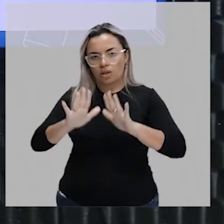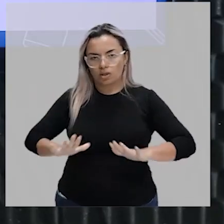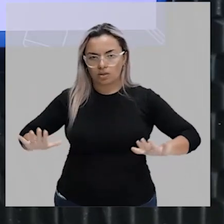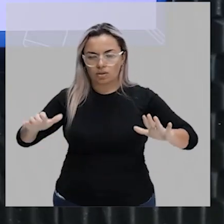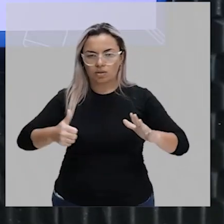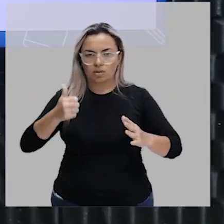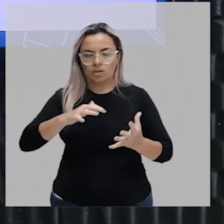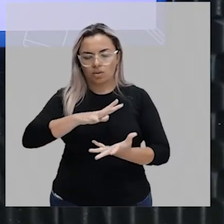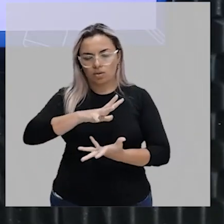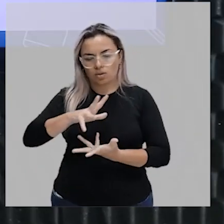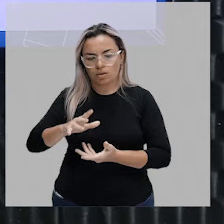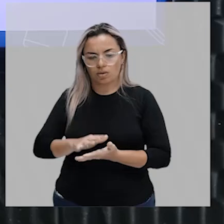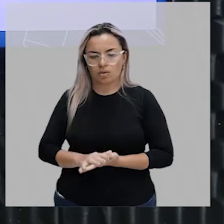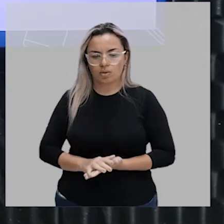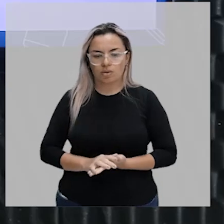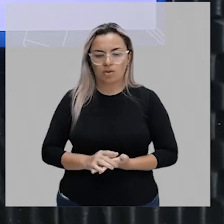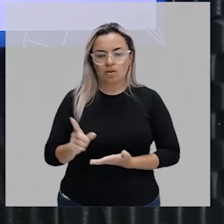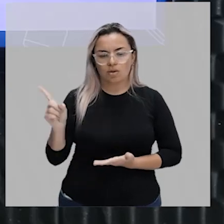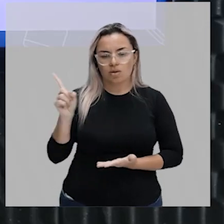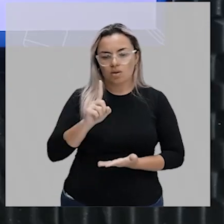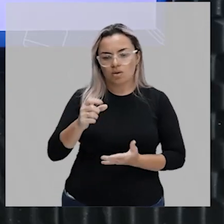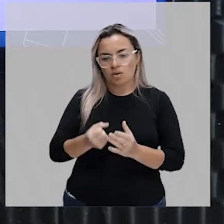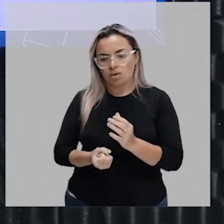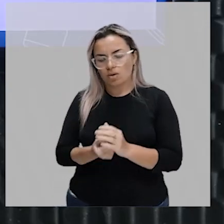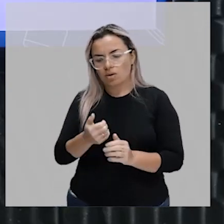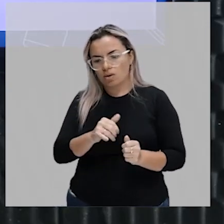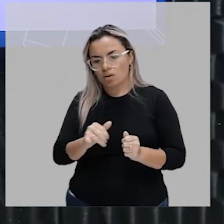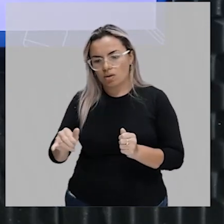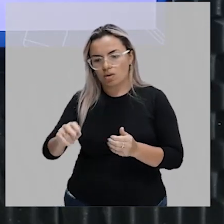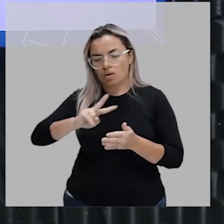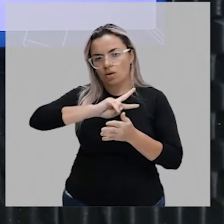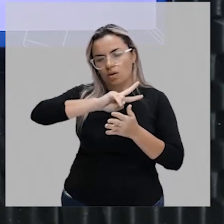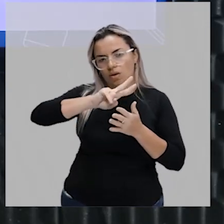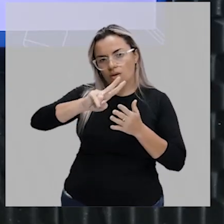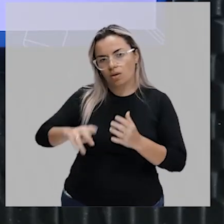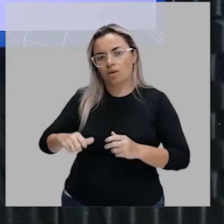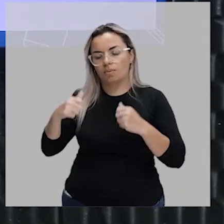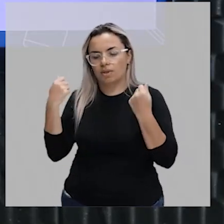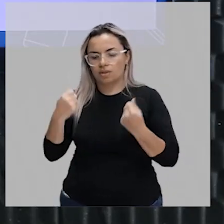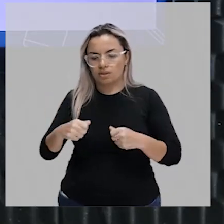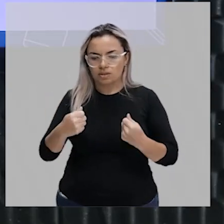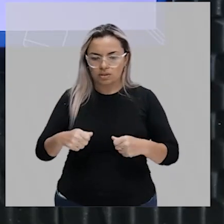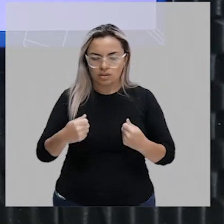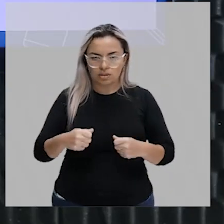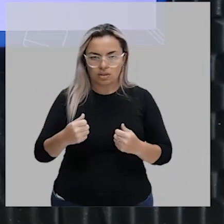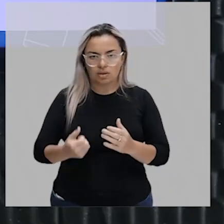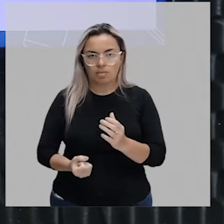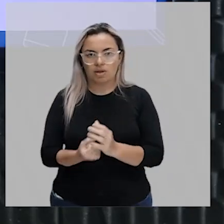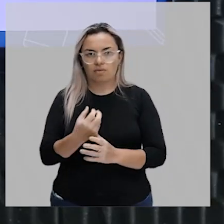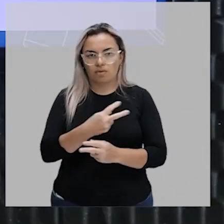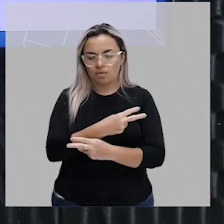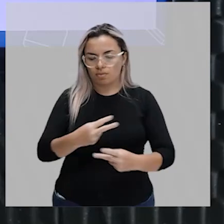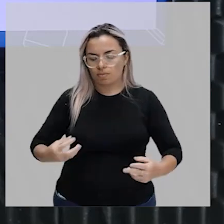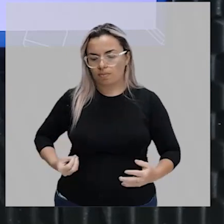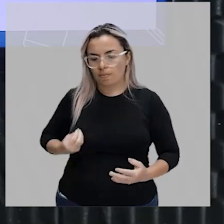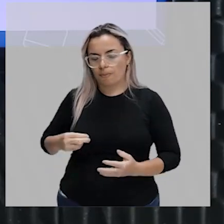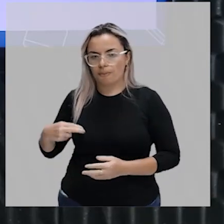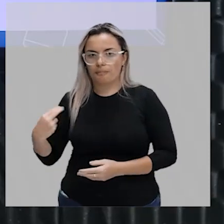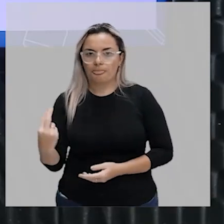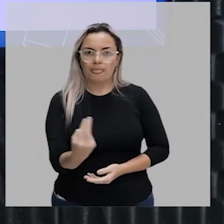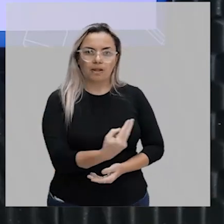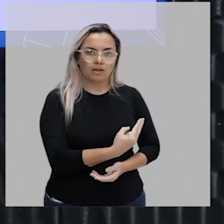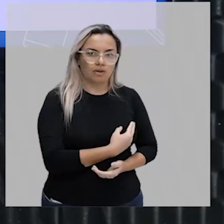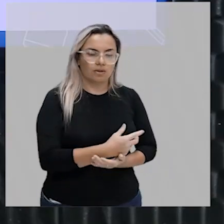tá? Não foram produzidos aminoácidos na variedade necessária, ou seja, nós temos